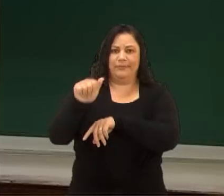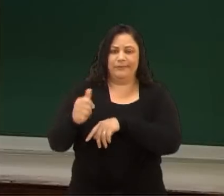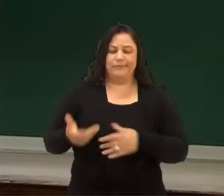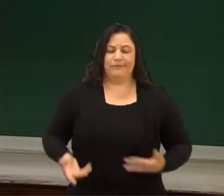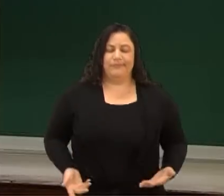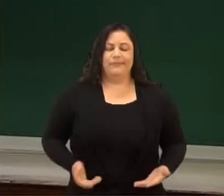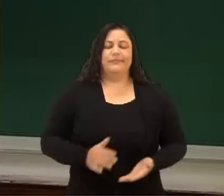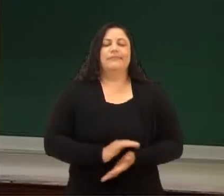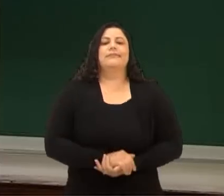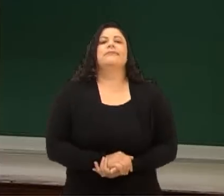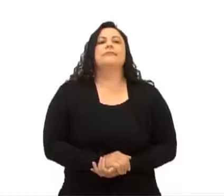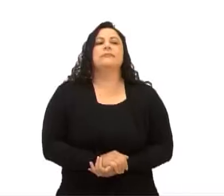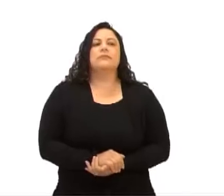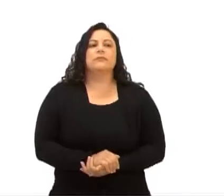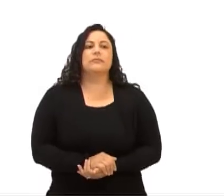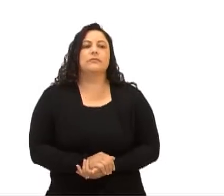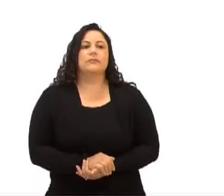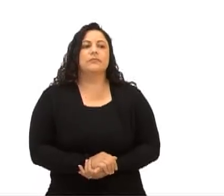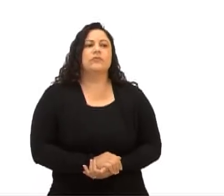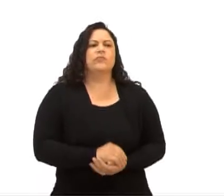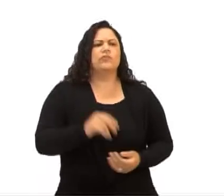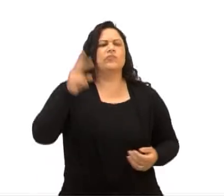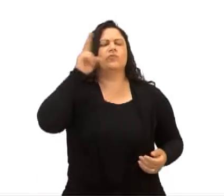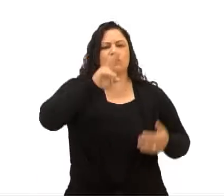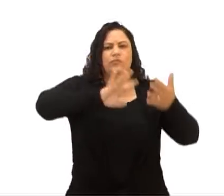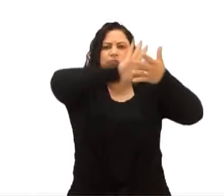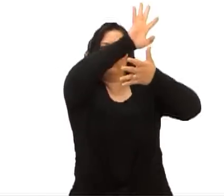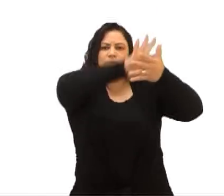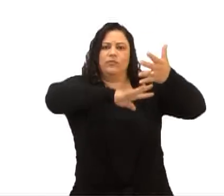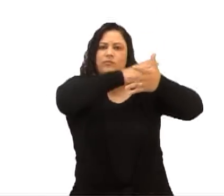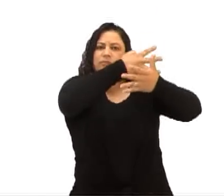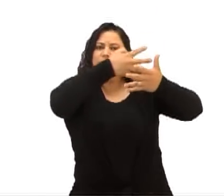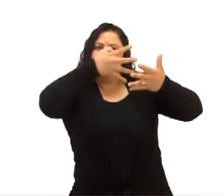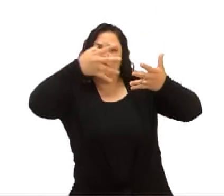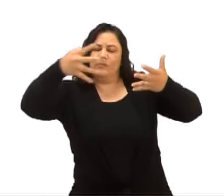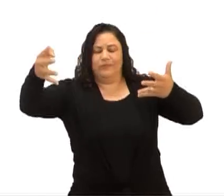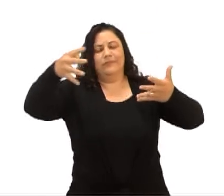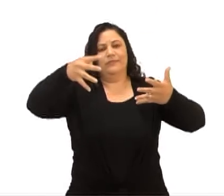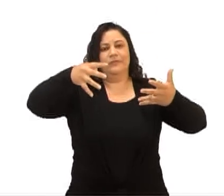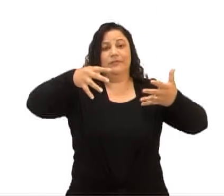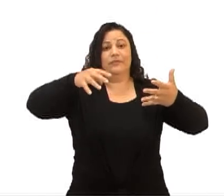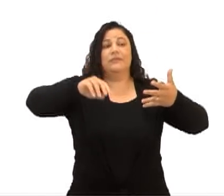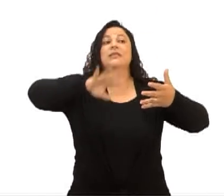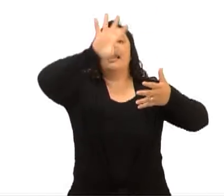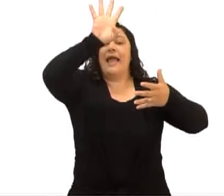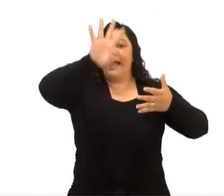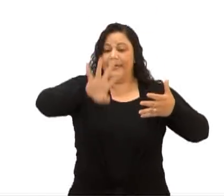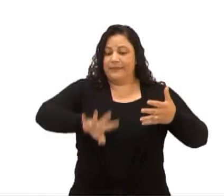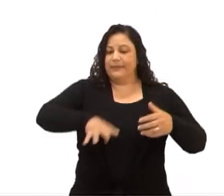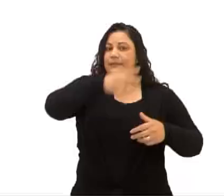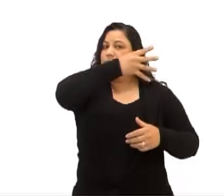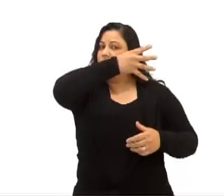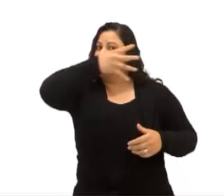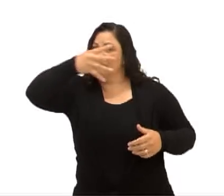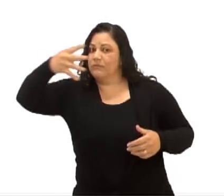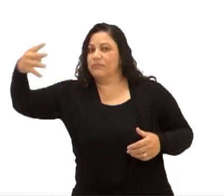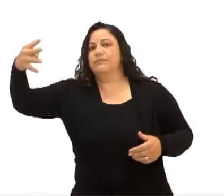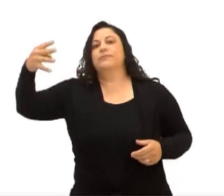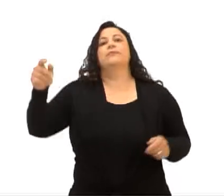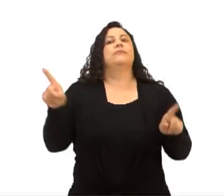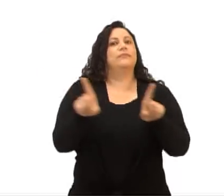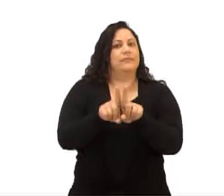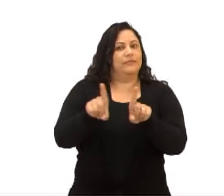Bom, as linhas imaginárias, como eu disse para vocês lá no começo, elas não são só paralelas, elas são também verticais,